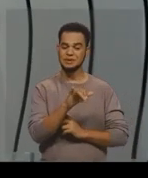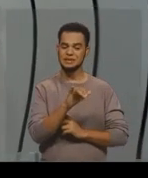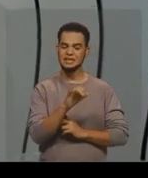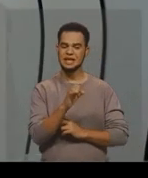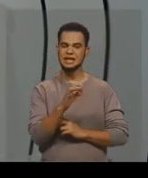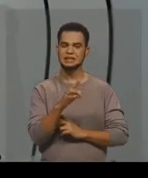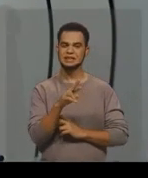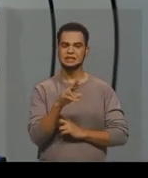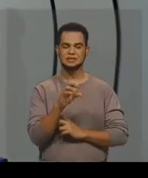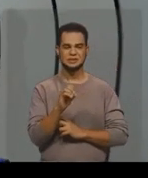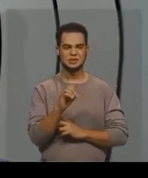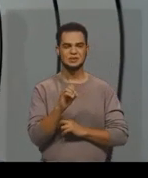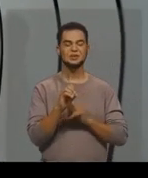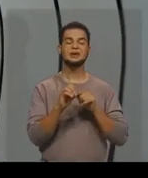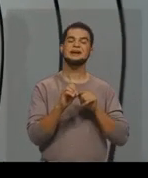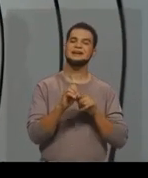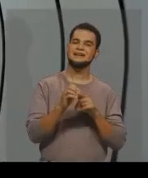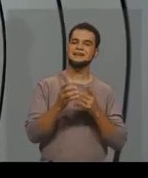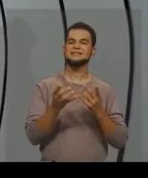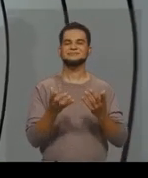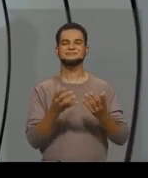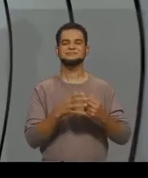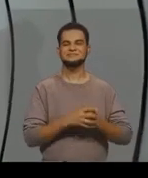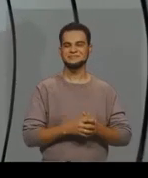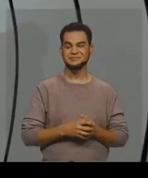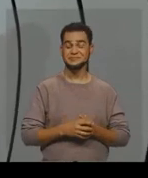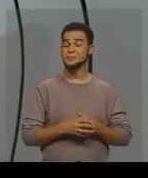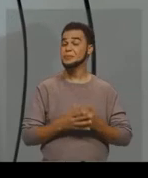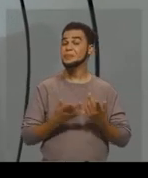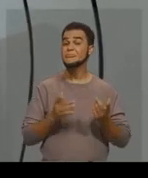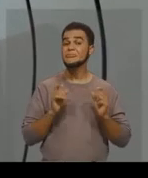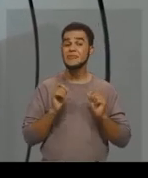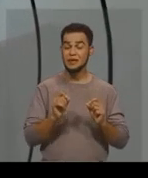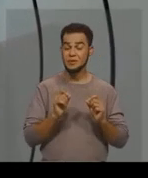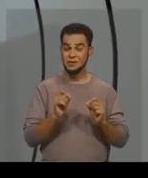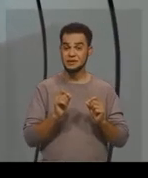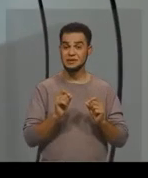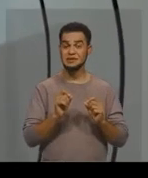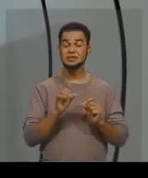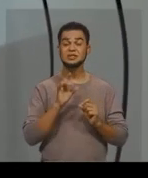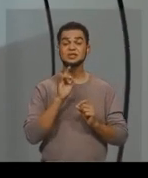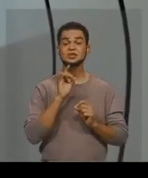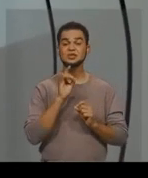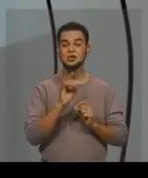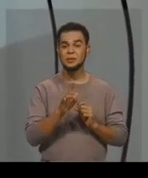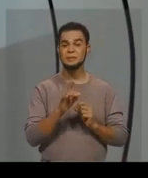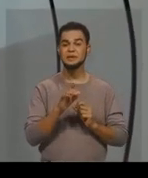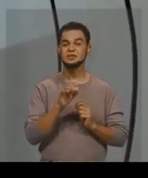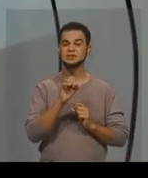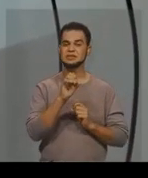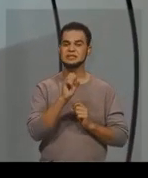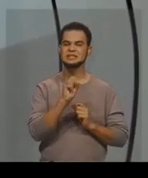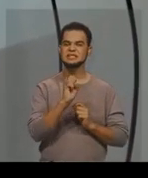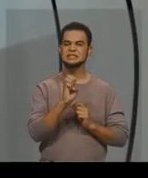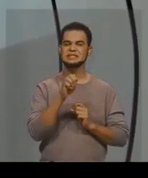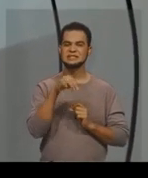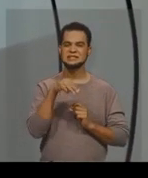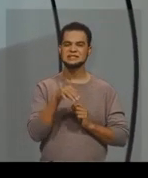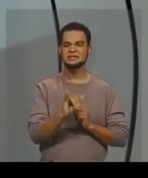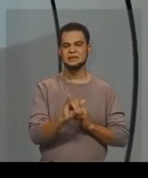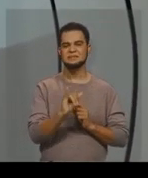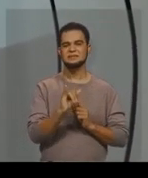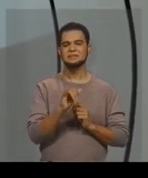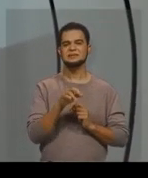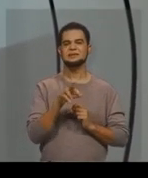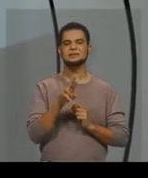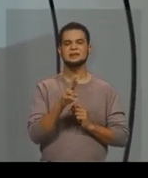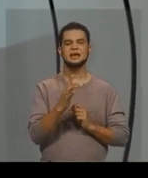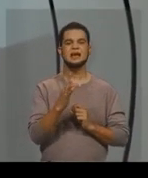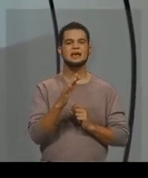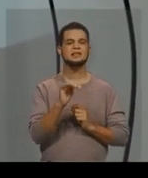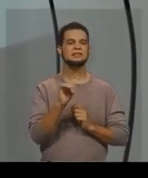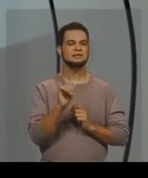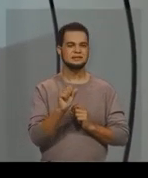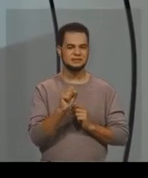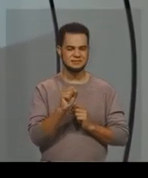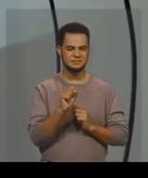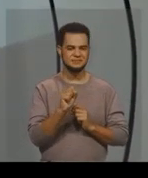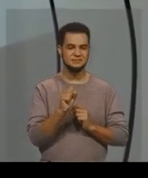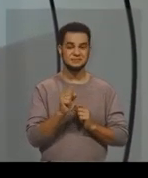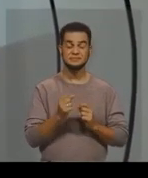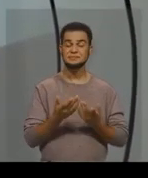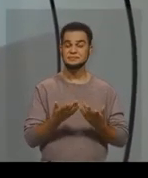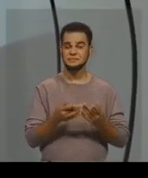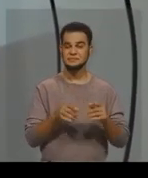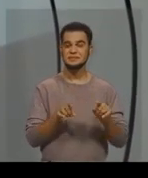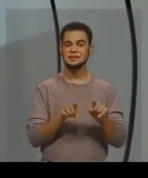polígonos são aquelas figuras formadas somente de semirretas e também que essa figura